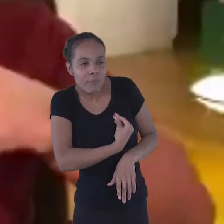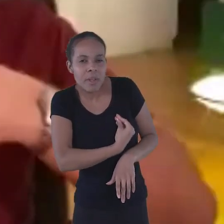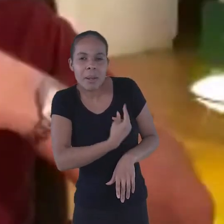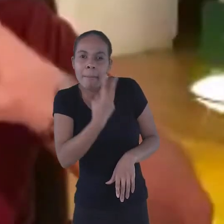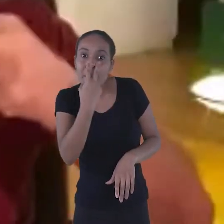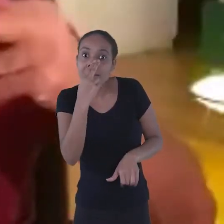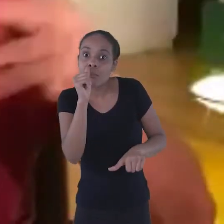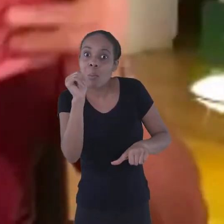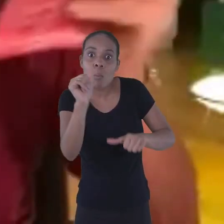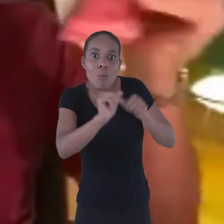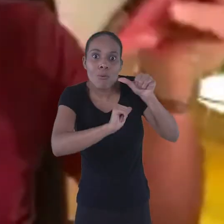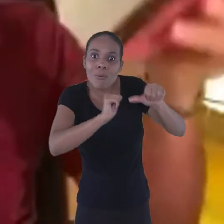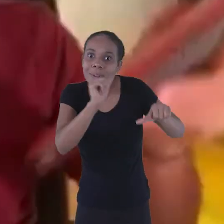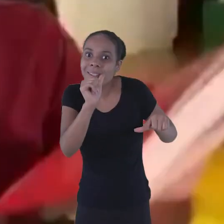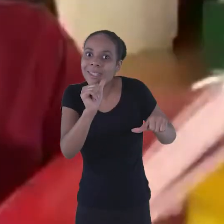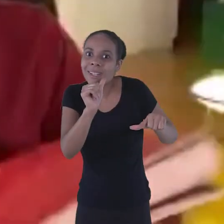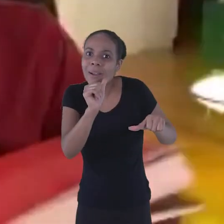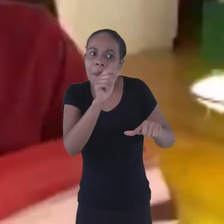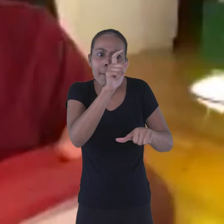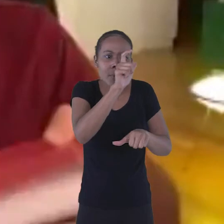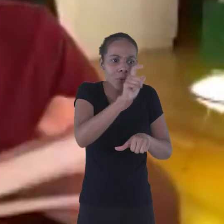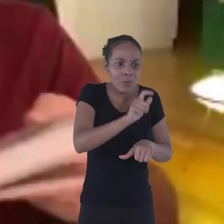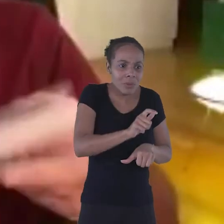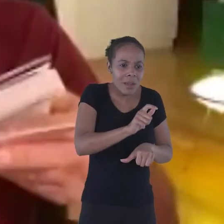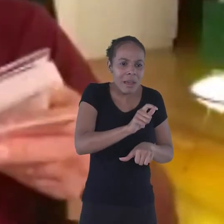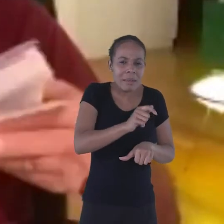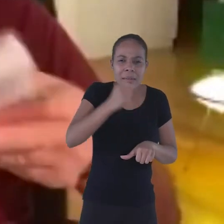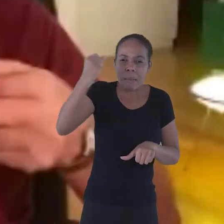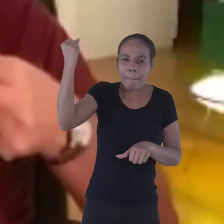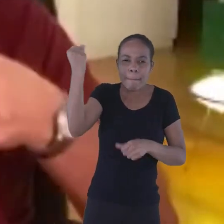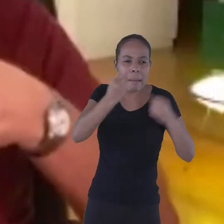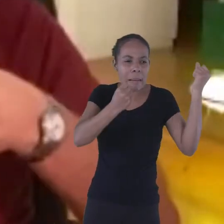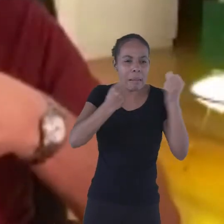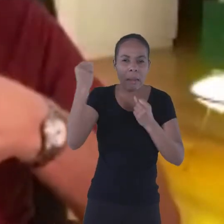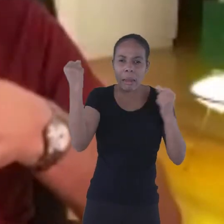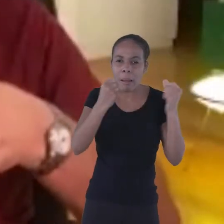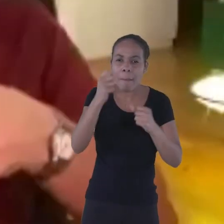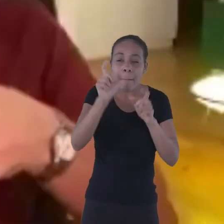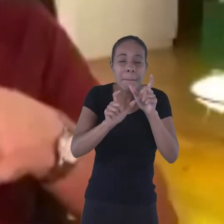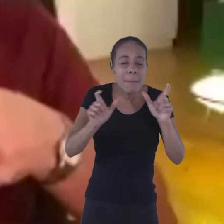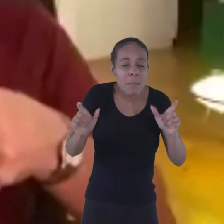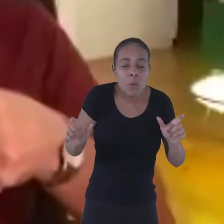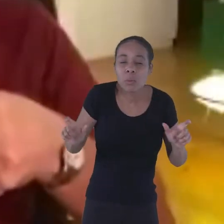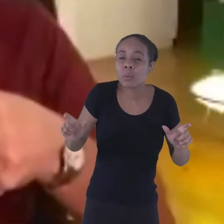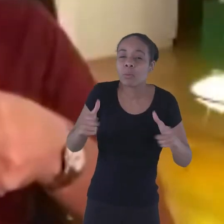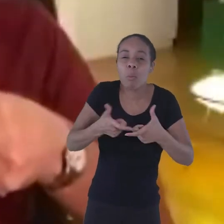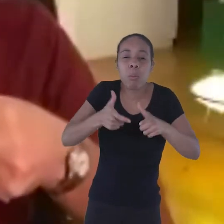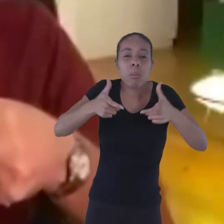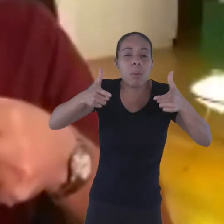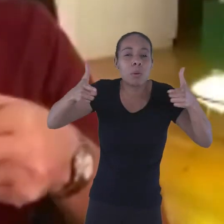O personagem está matando gente nos Estados Unidos, depois...